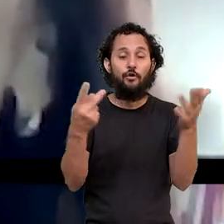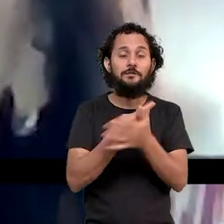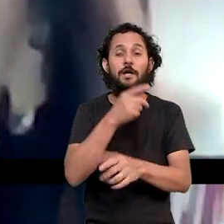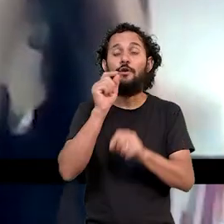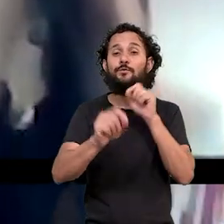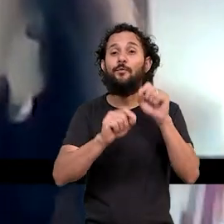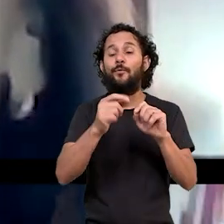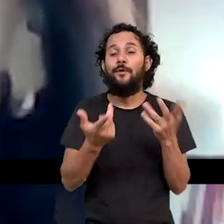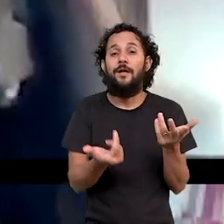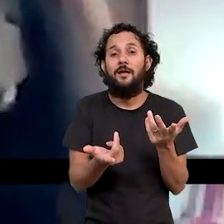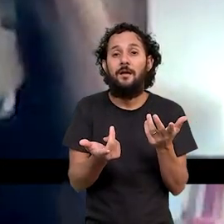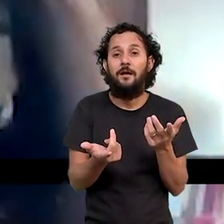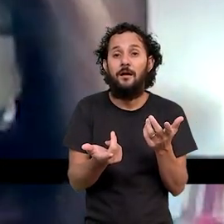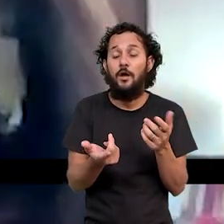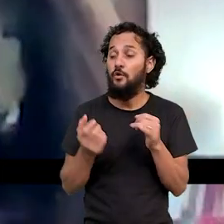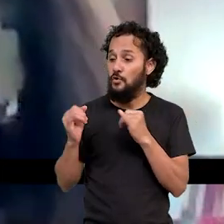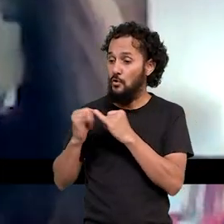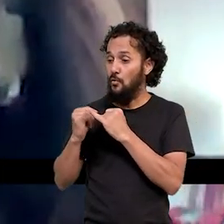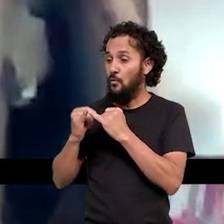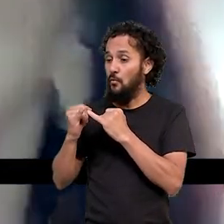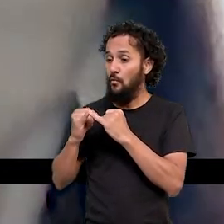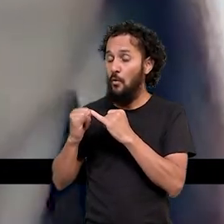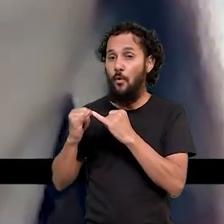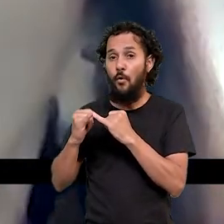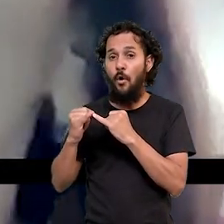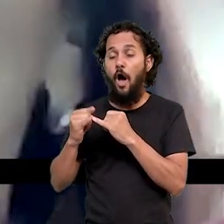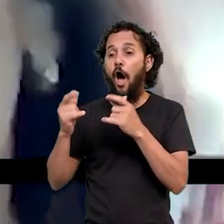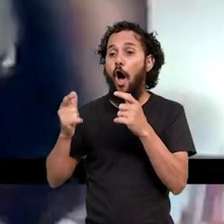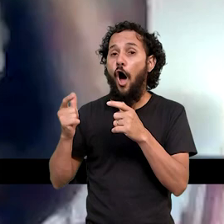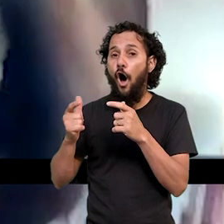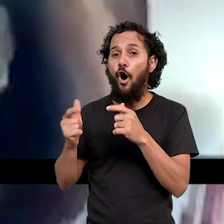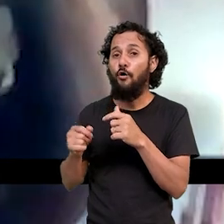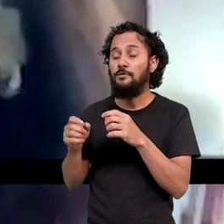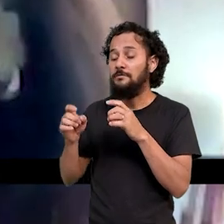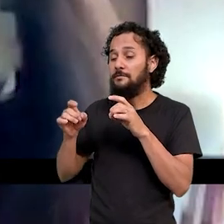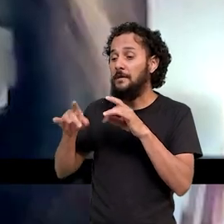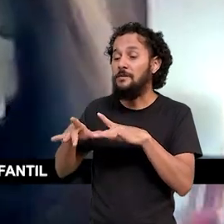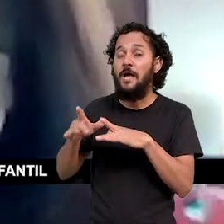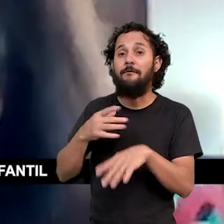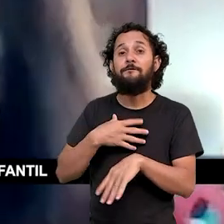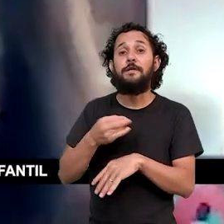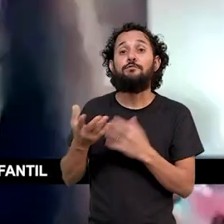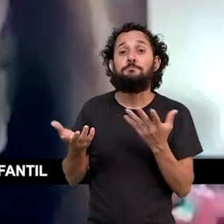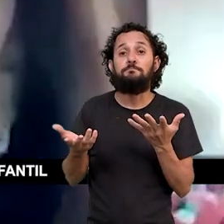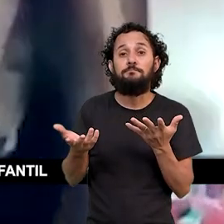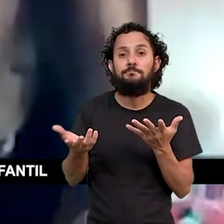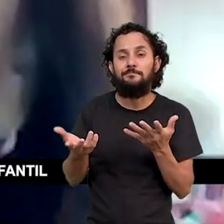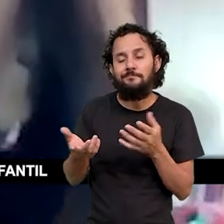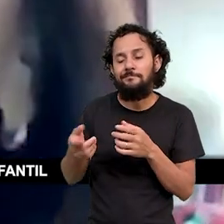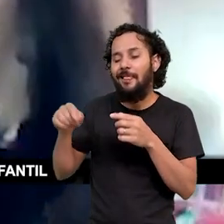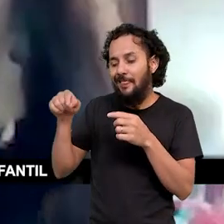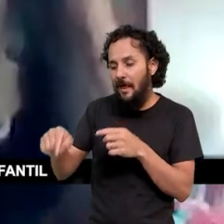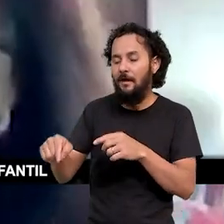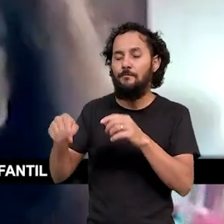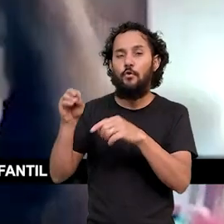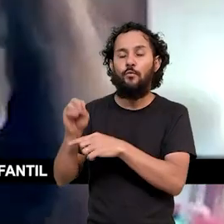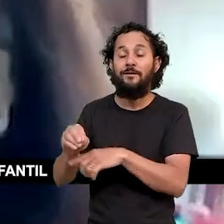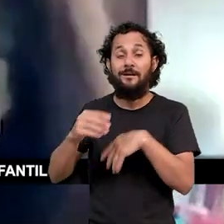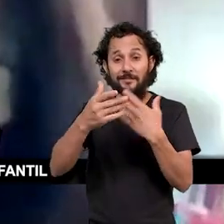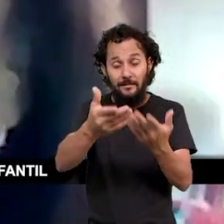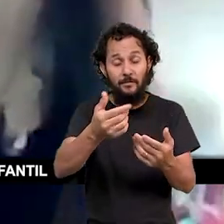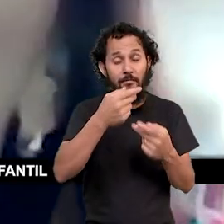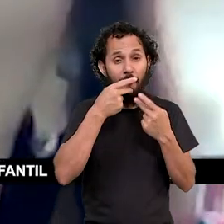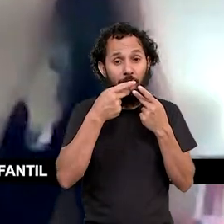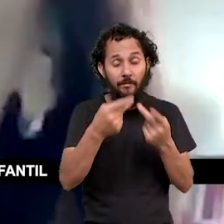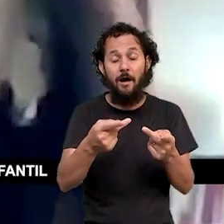a necessidade de instituições de guarda para os seus filhos. Então, eu, particularmente, eu